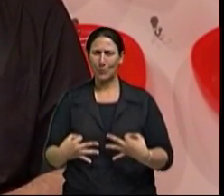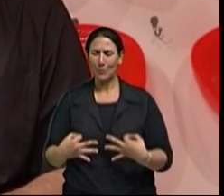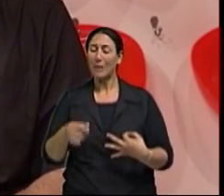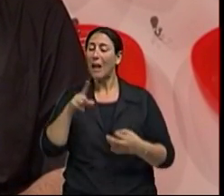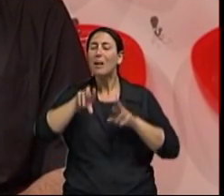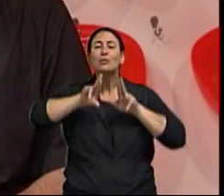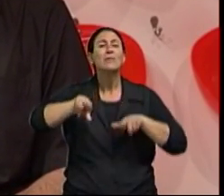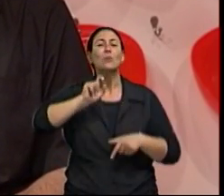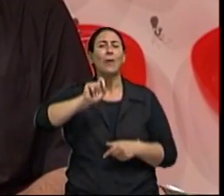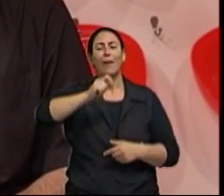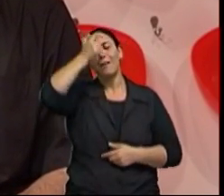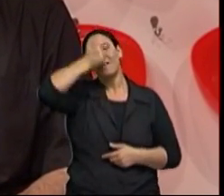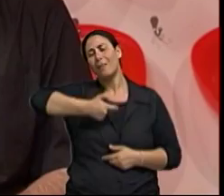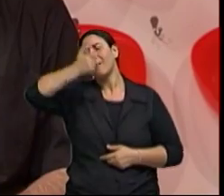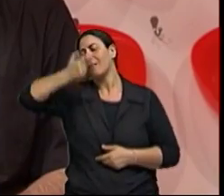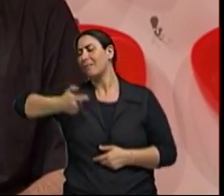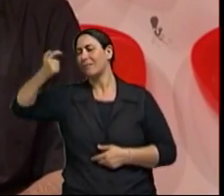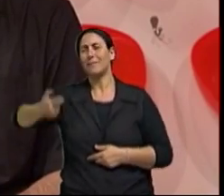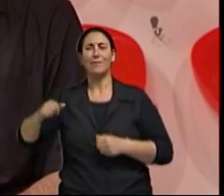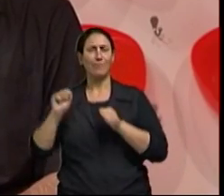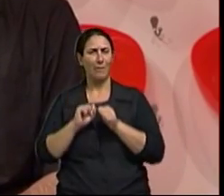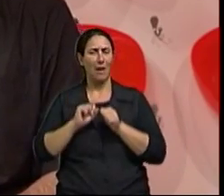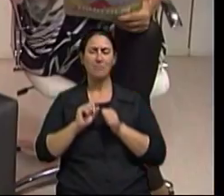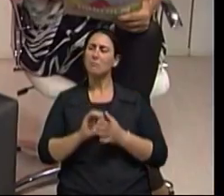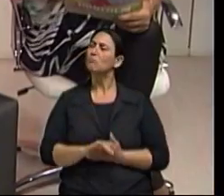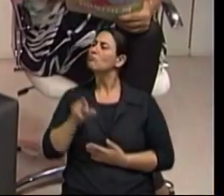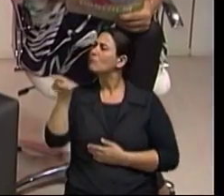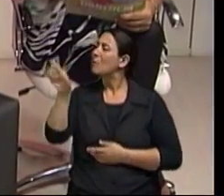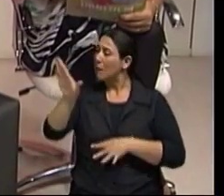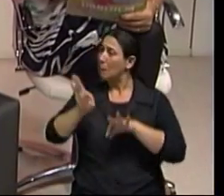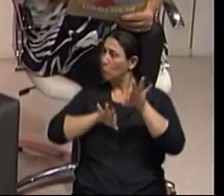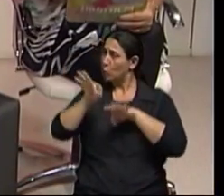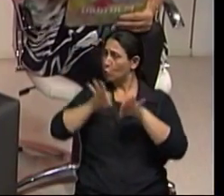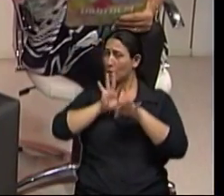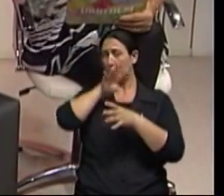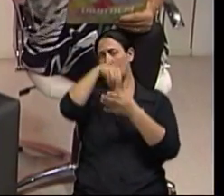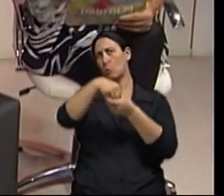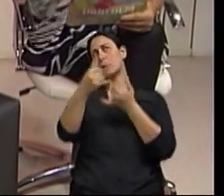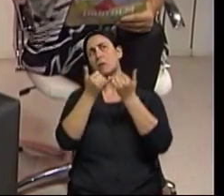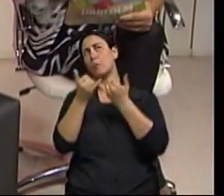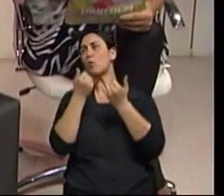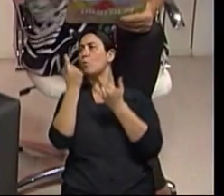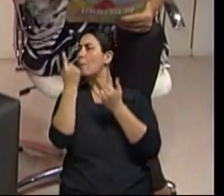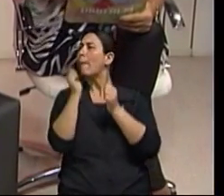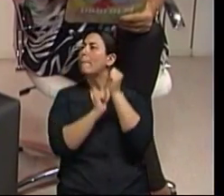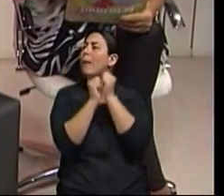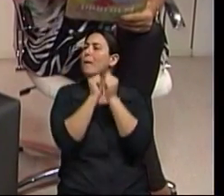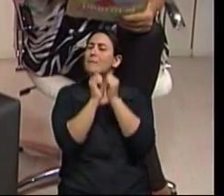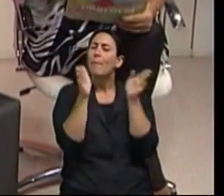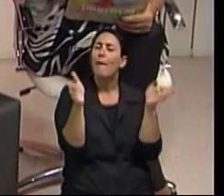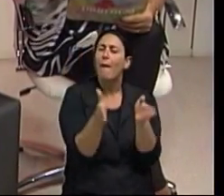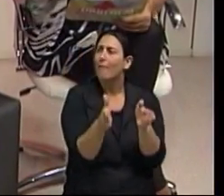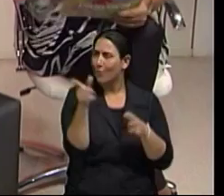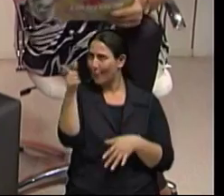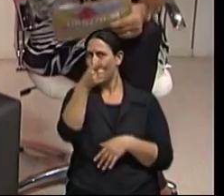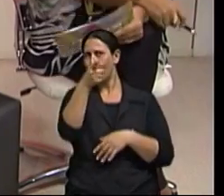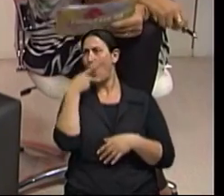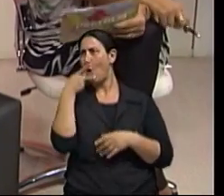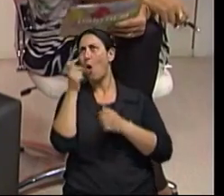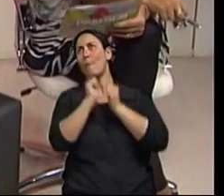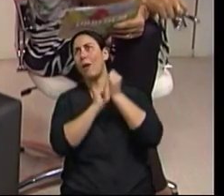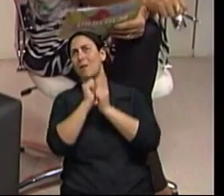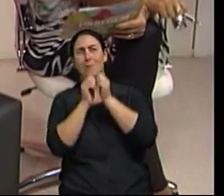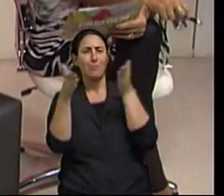em cada um de nós. E esse tipo de projeto dentro de uma instituição, de uma microempresa como é